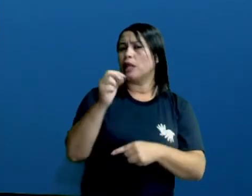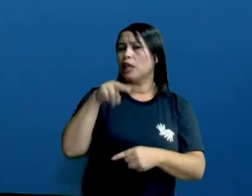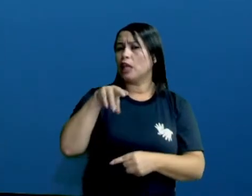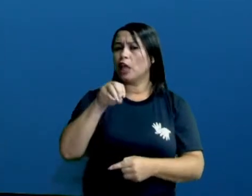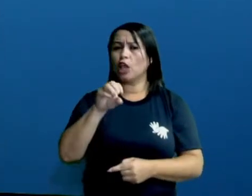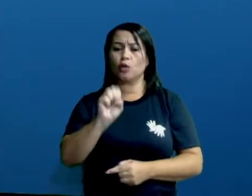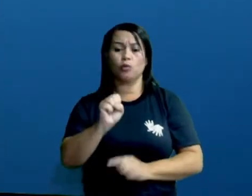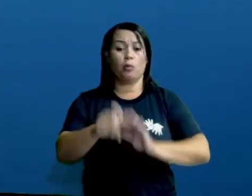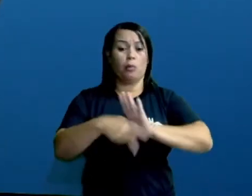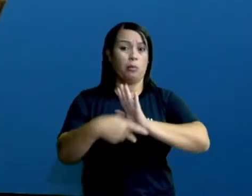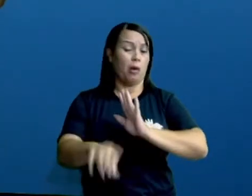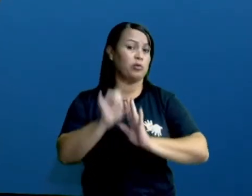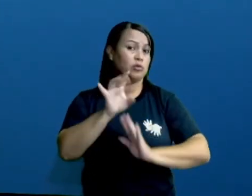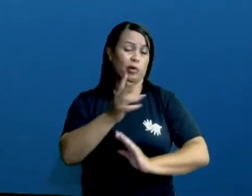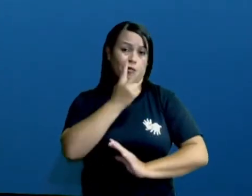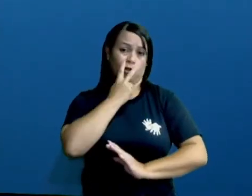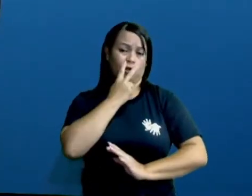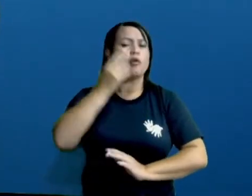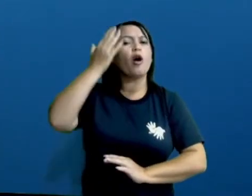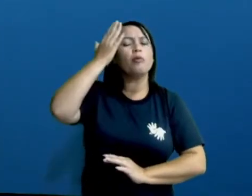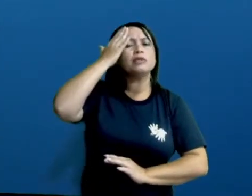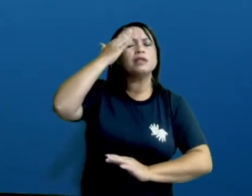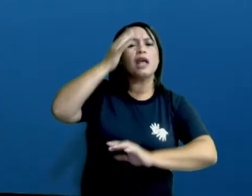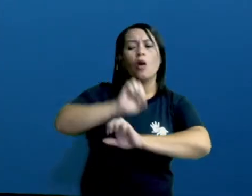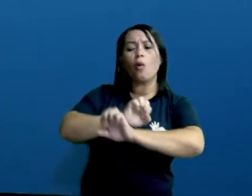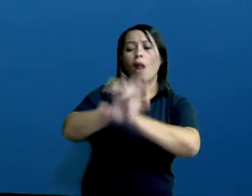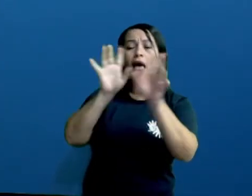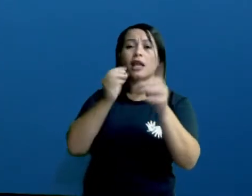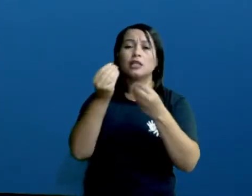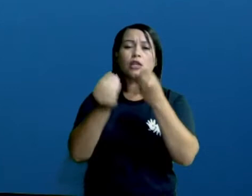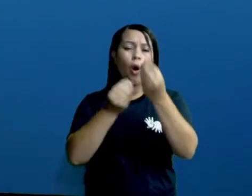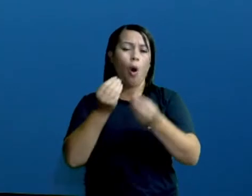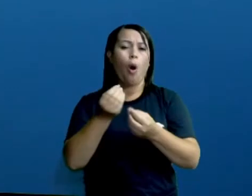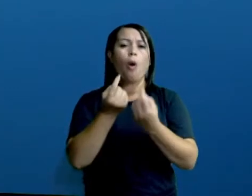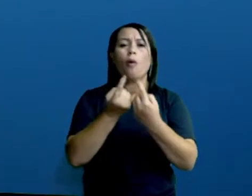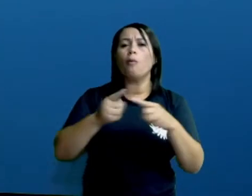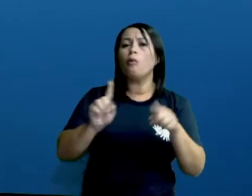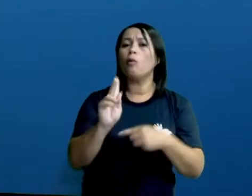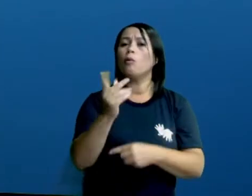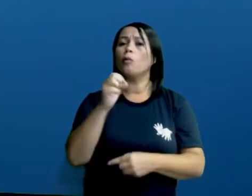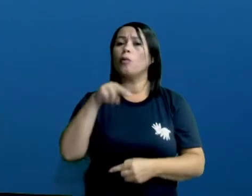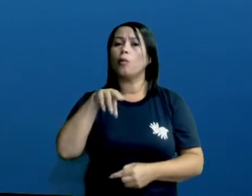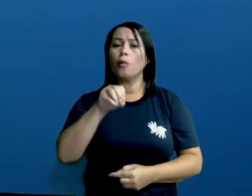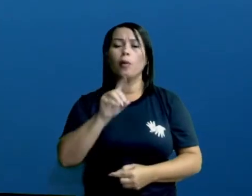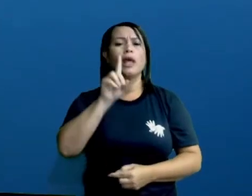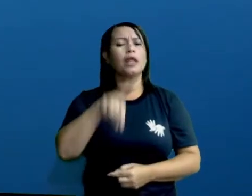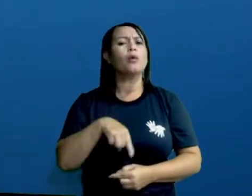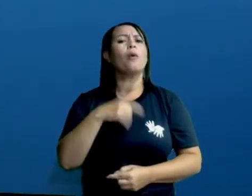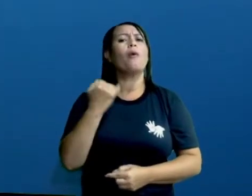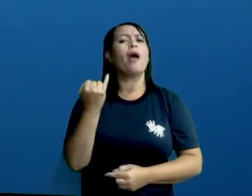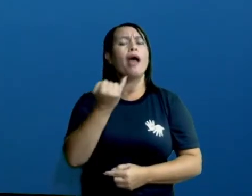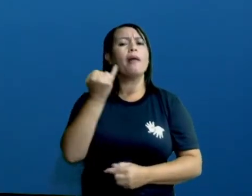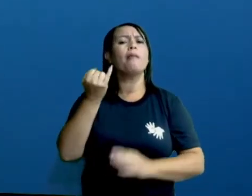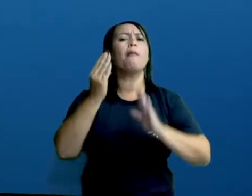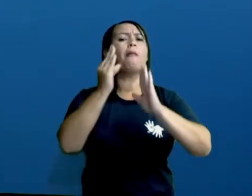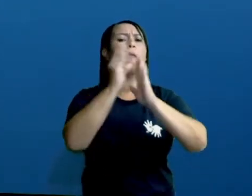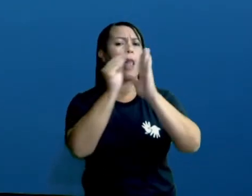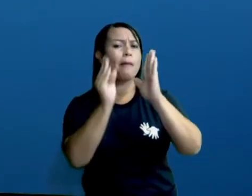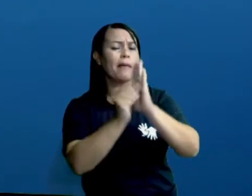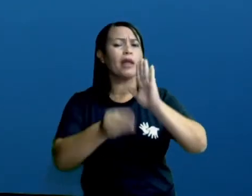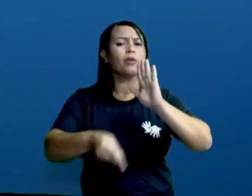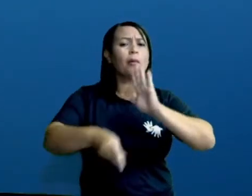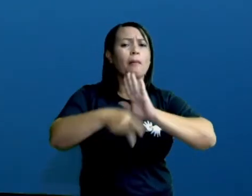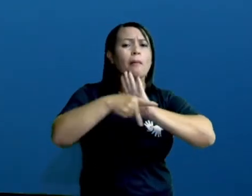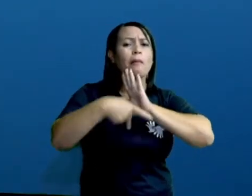Antão. A gente vai entender como o hino é um elemento que faz parte da cultura de